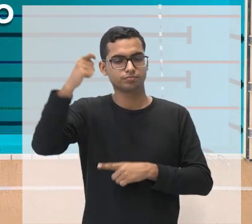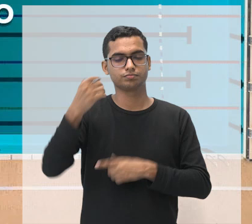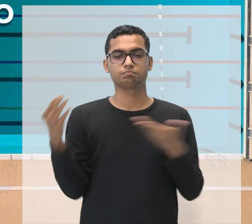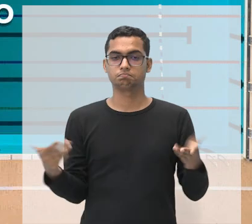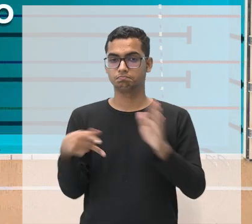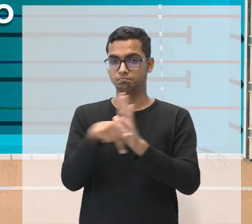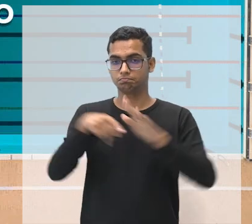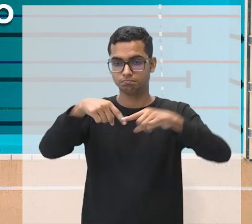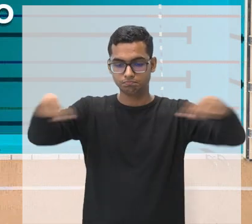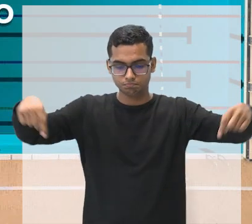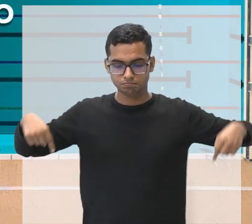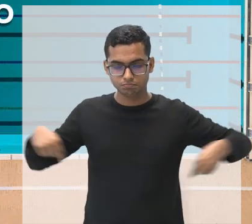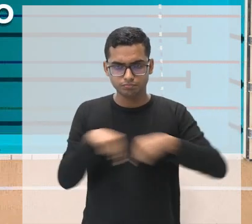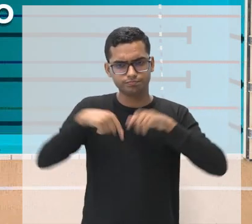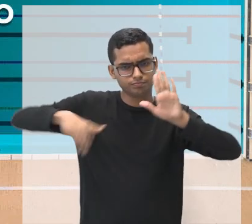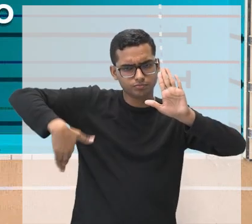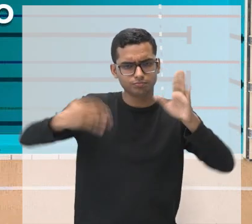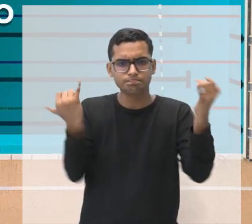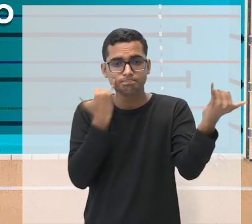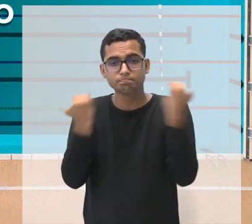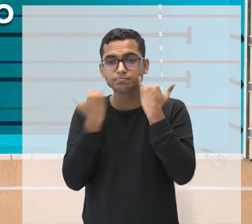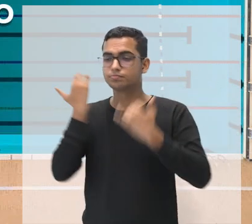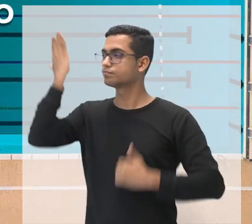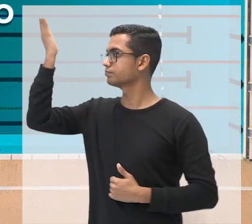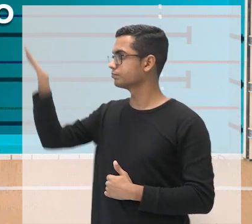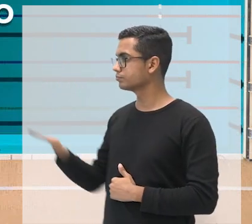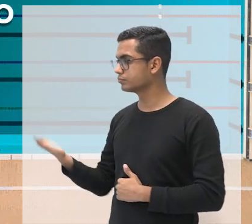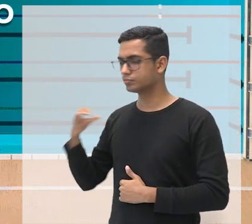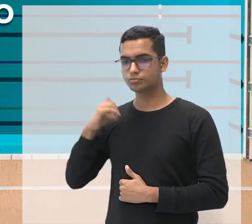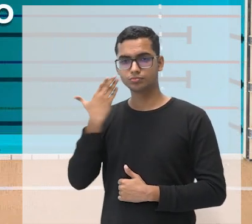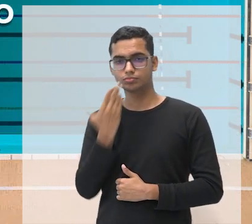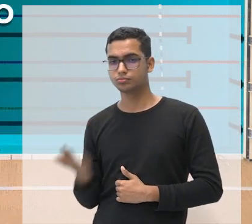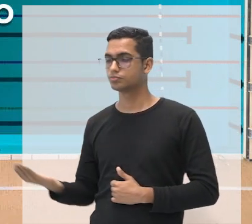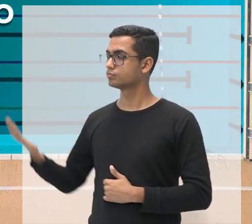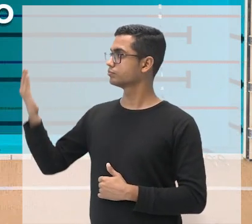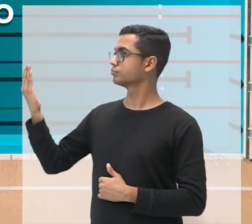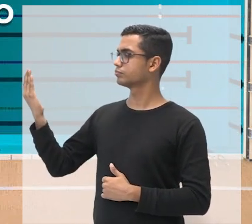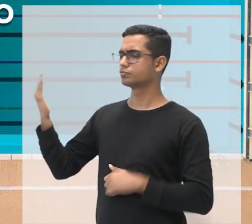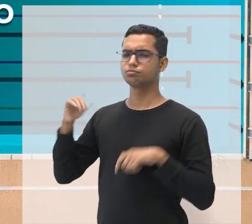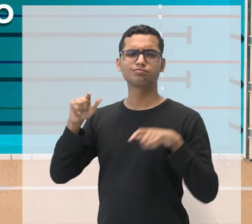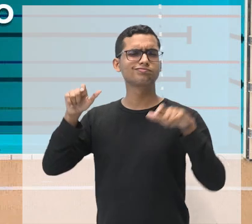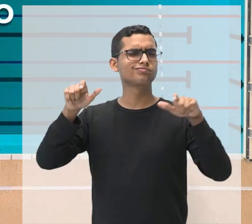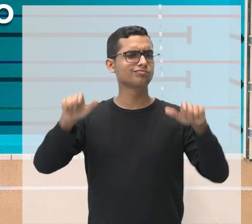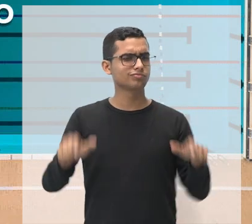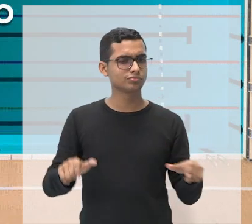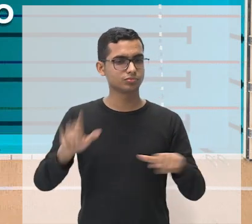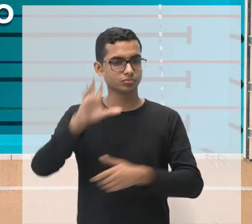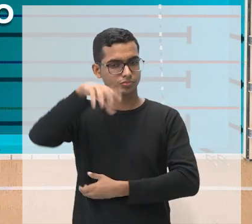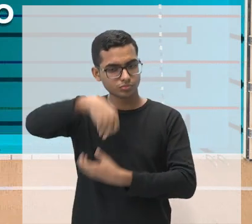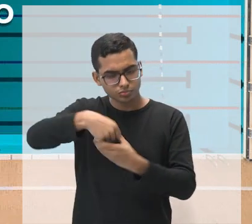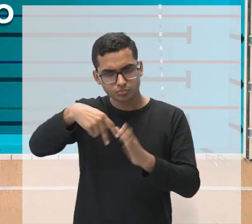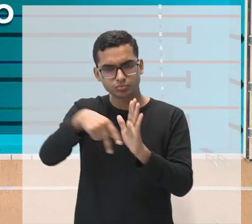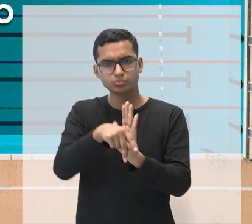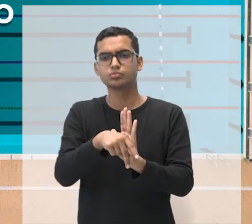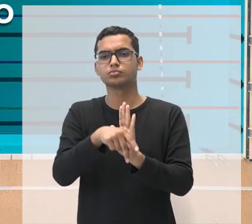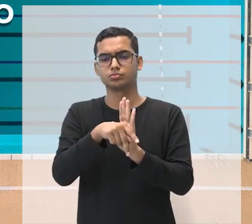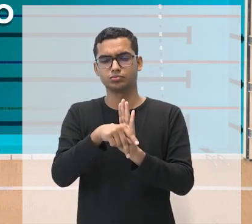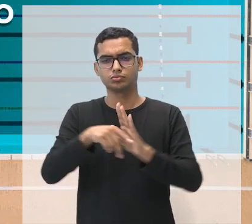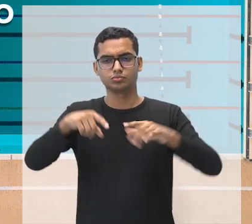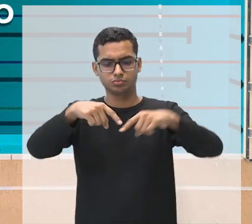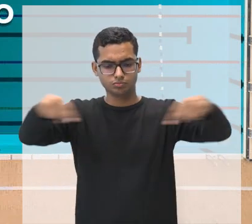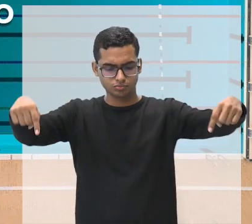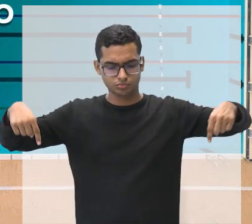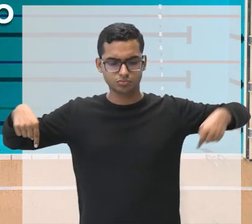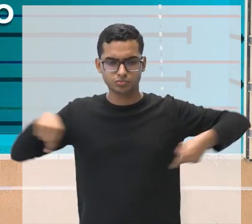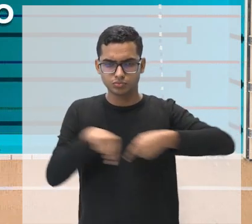da piscina, observem aí que essas informações, elas estão aonde? Dentro de uma piscina. Já dá